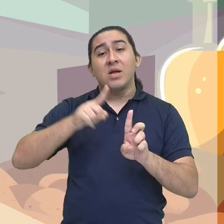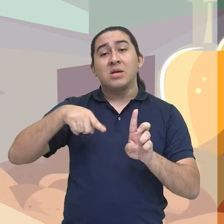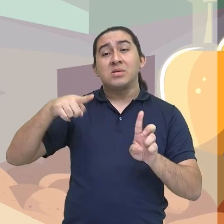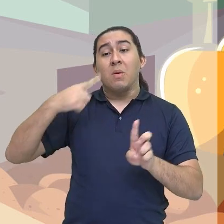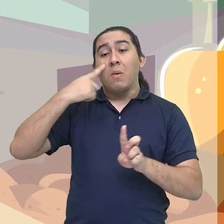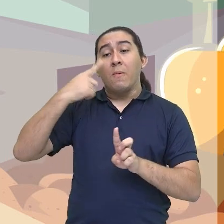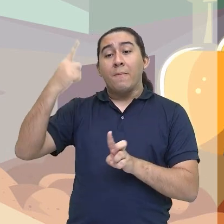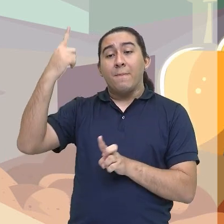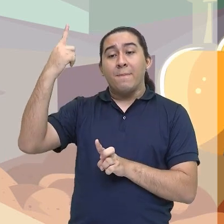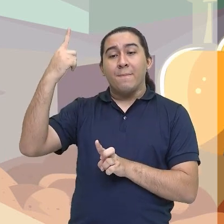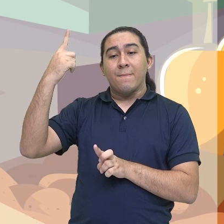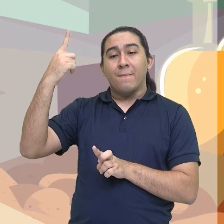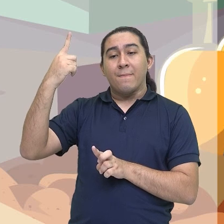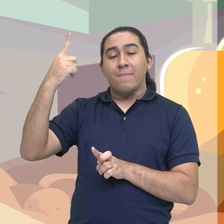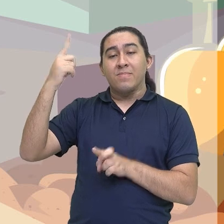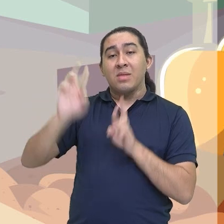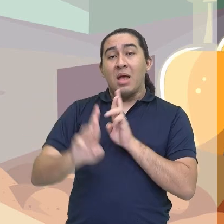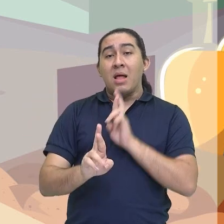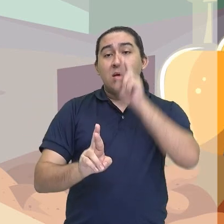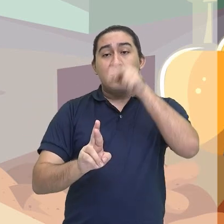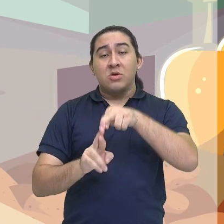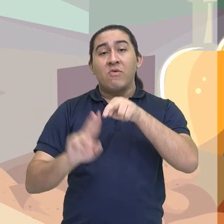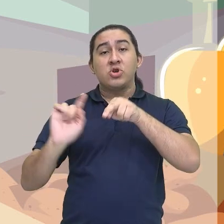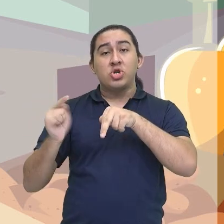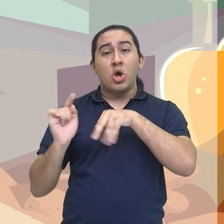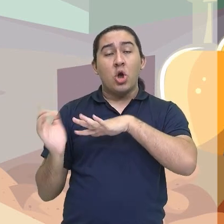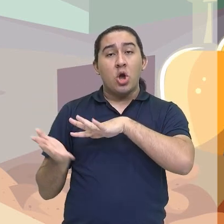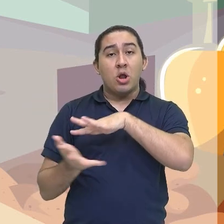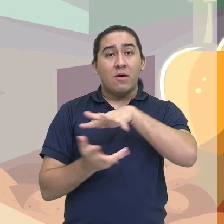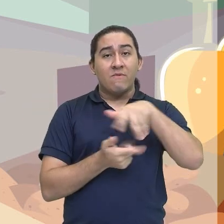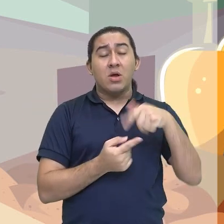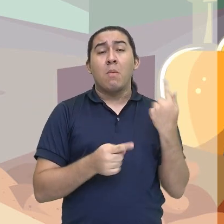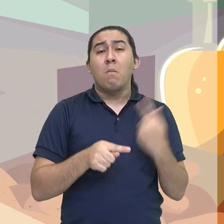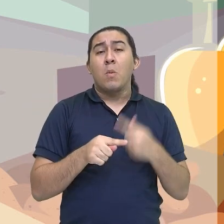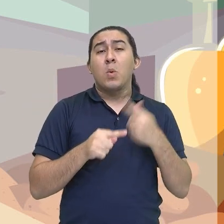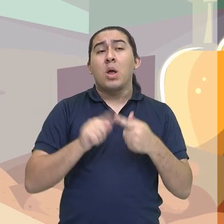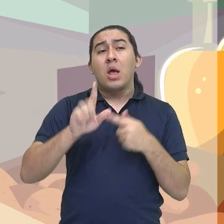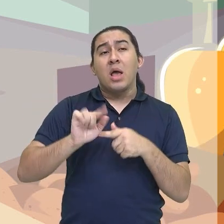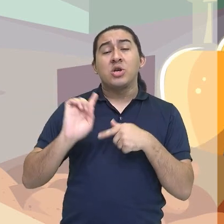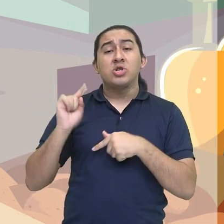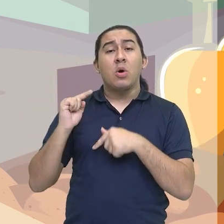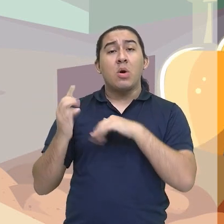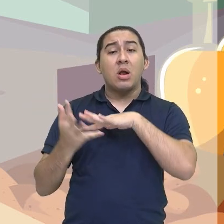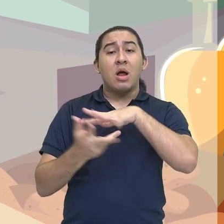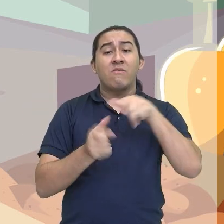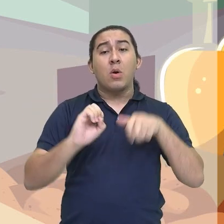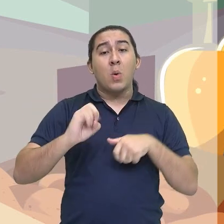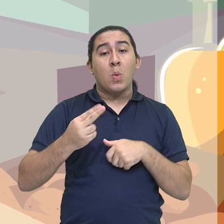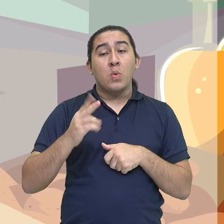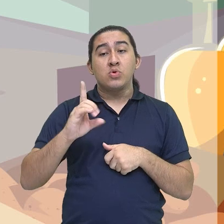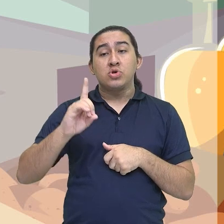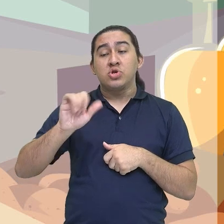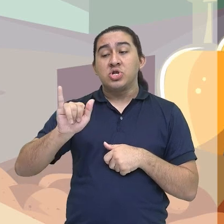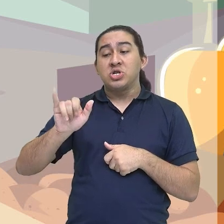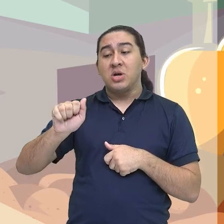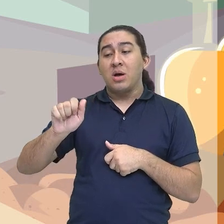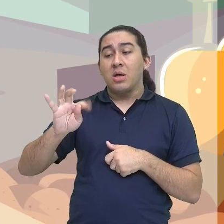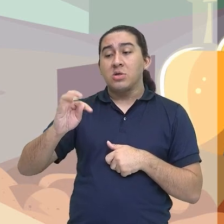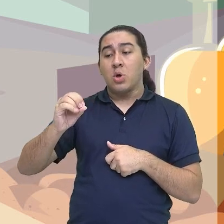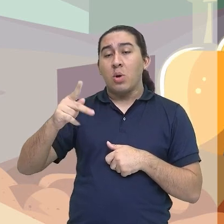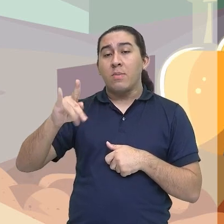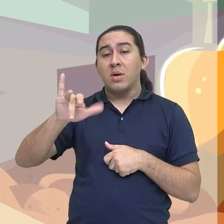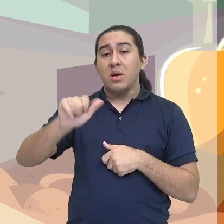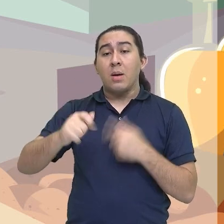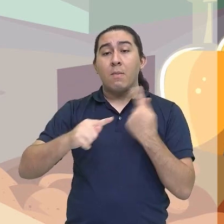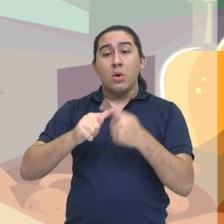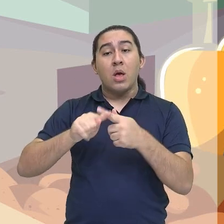Variação geográfica, que nós chamamos. Por que geográfica ou diatópica? Porque são